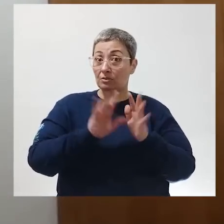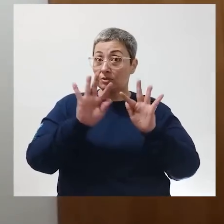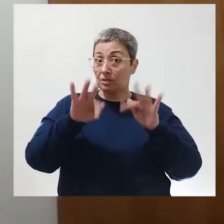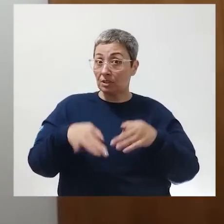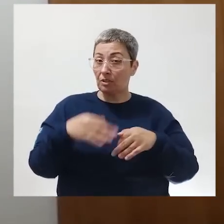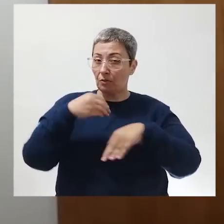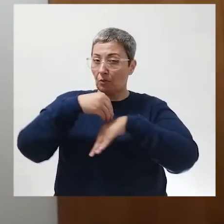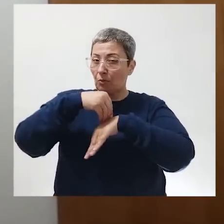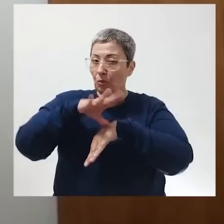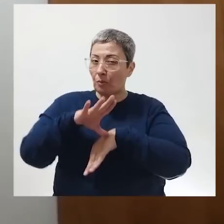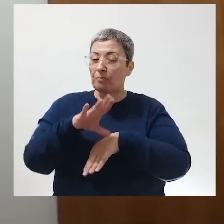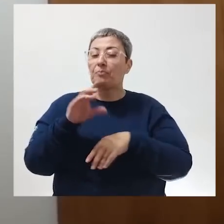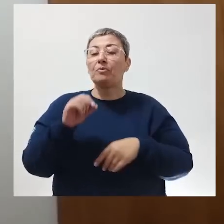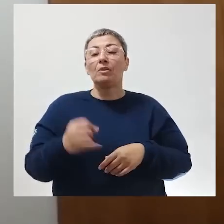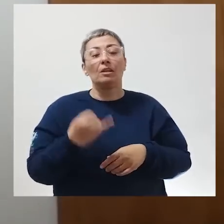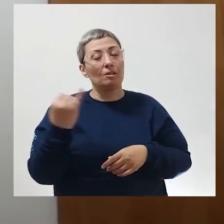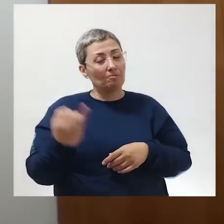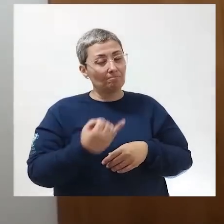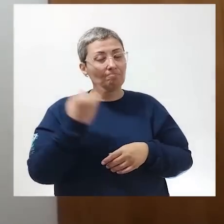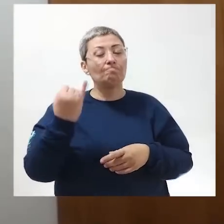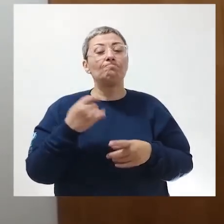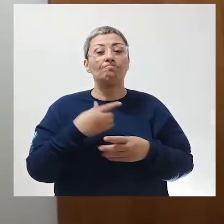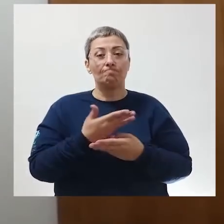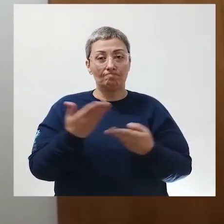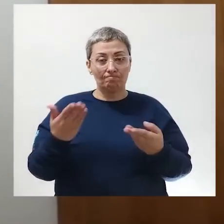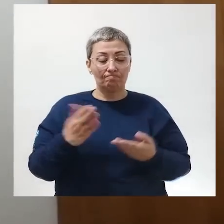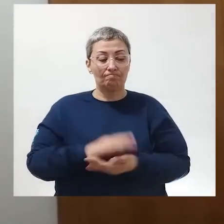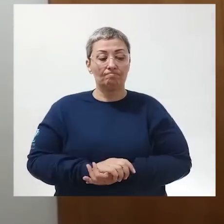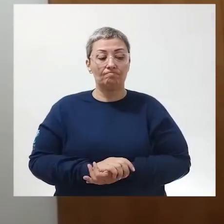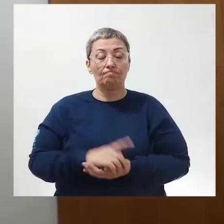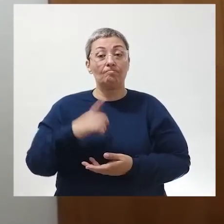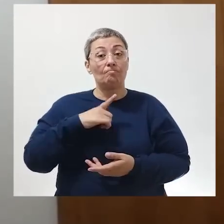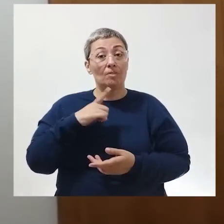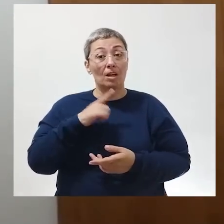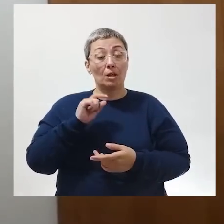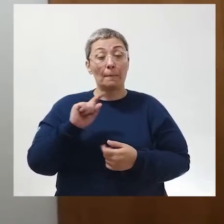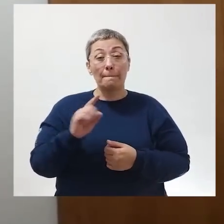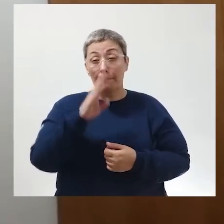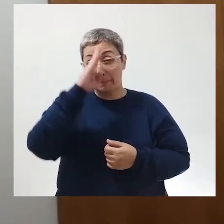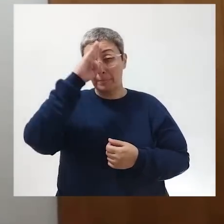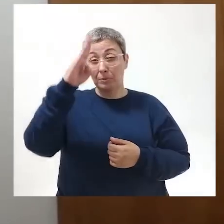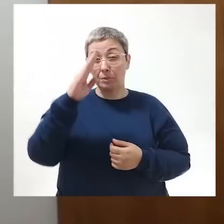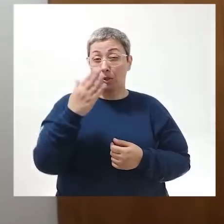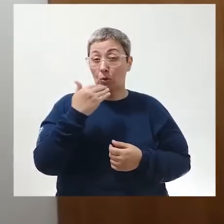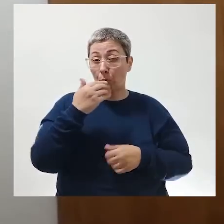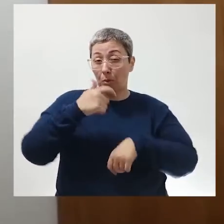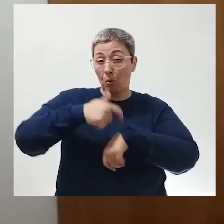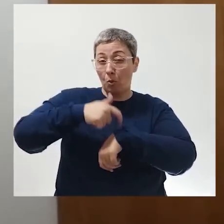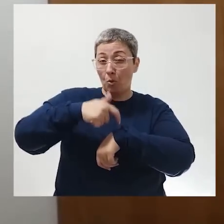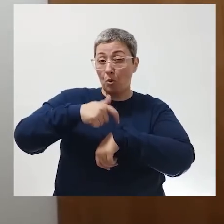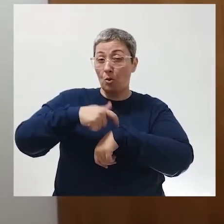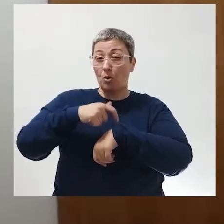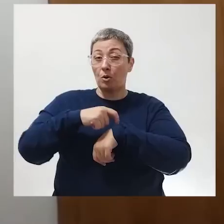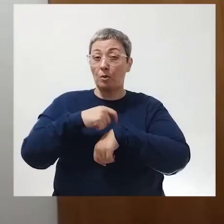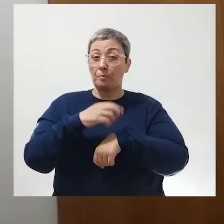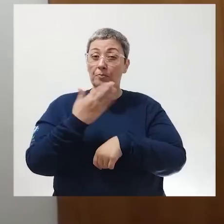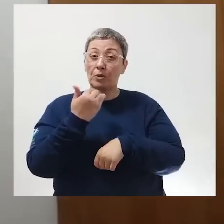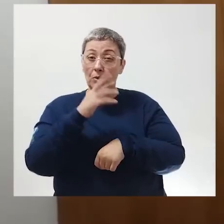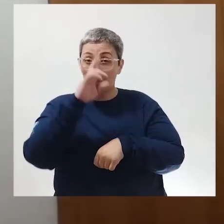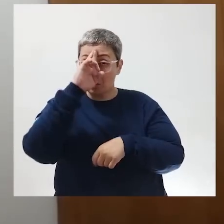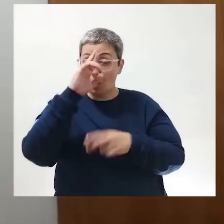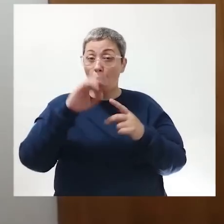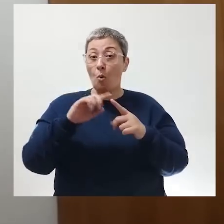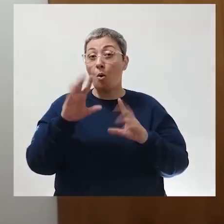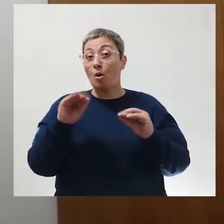dar uma dica muito importante para vocês. Nas principais refeições, ou seja, no almoço e no